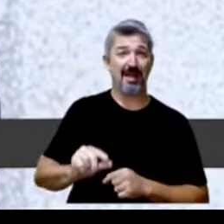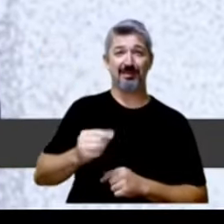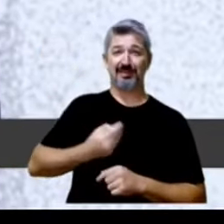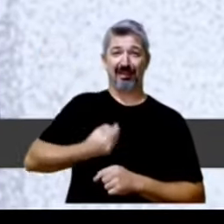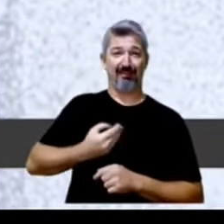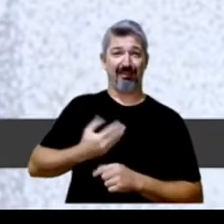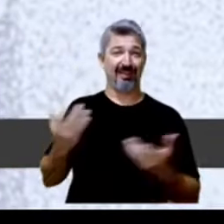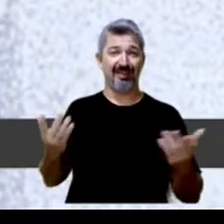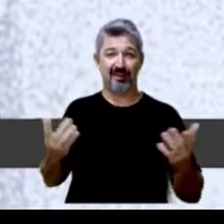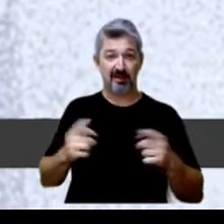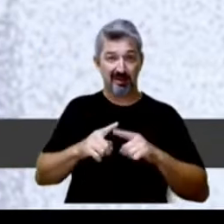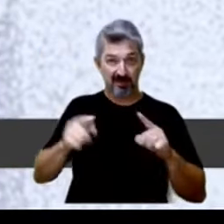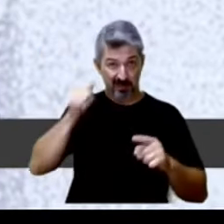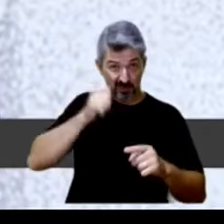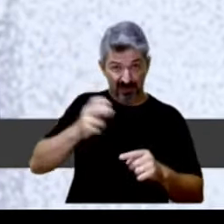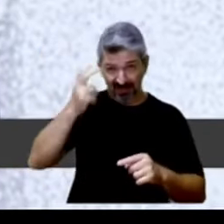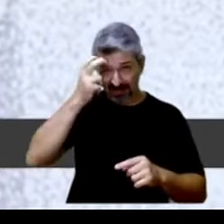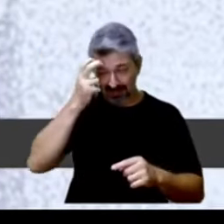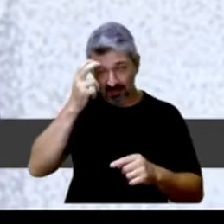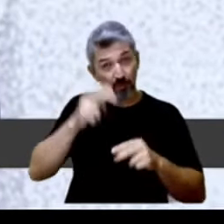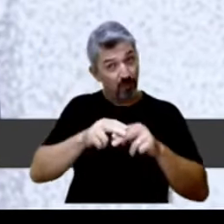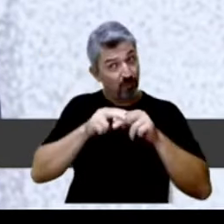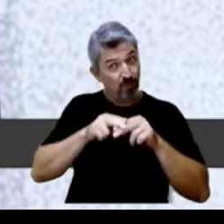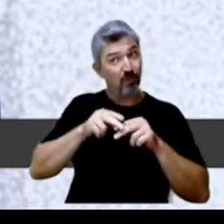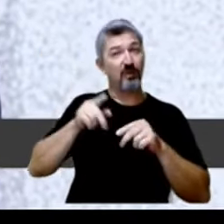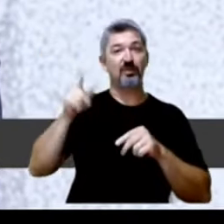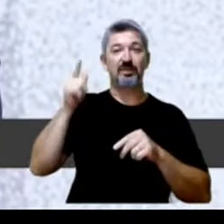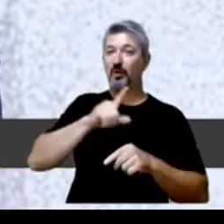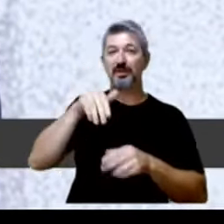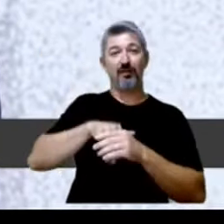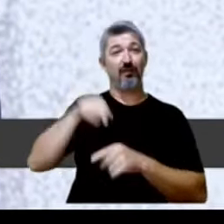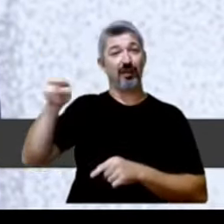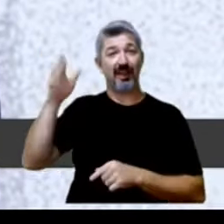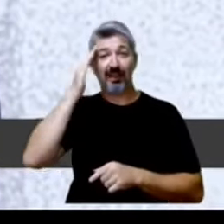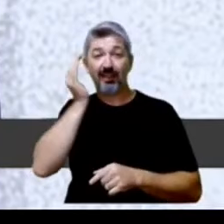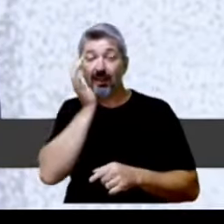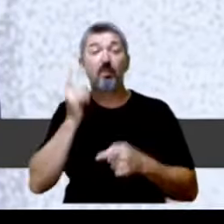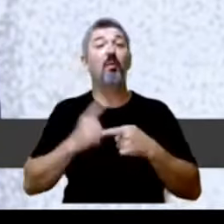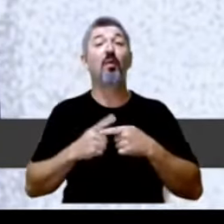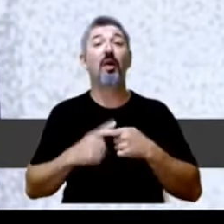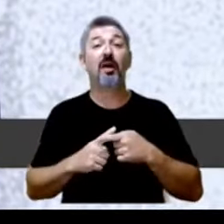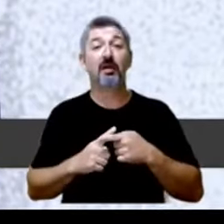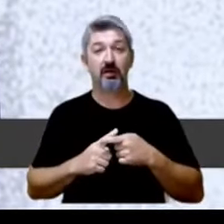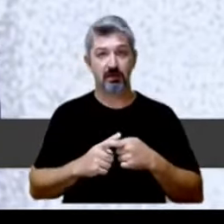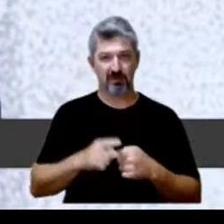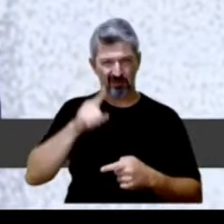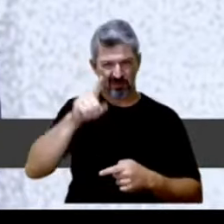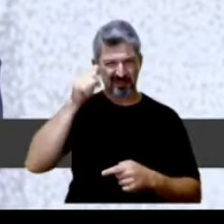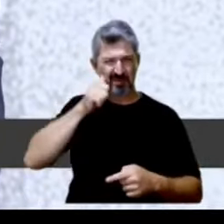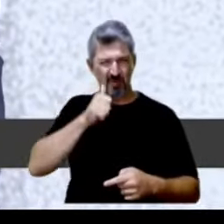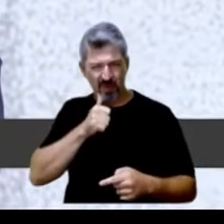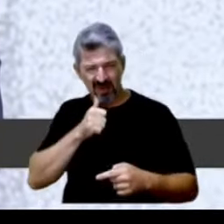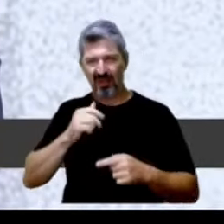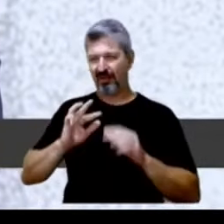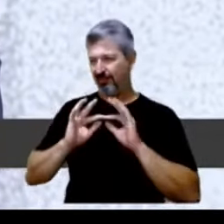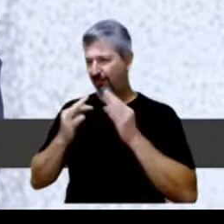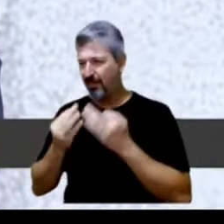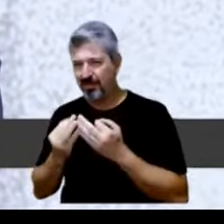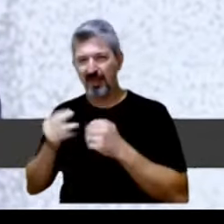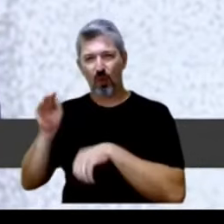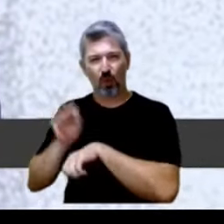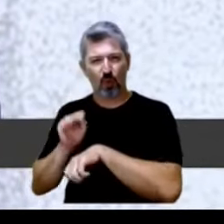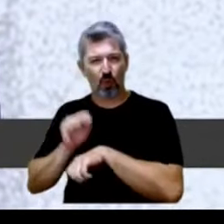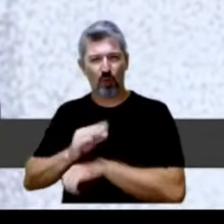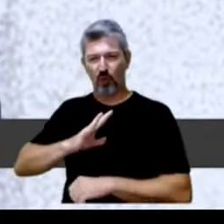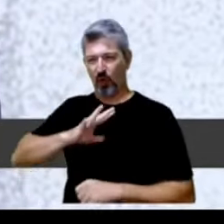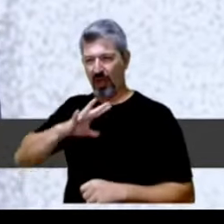mulher inteligente, é por isso que vocês não estão dedicando o voto na Tabata. Por quê? Porque você que é guerreira, mãe de família, agora ele deu uma ajustada. A maioria aí está sozinha